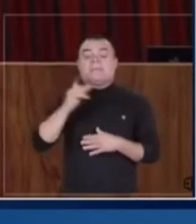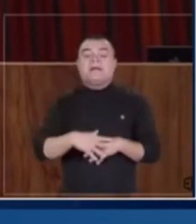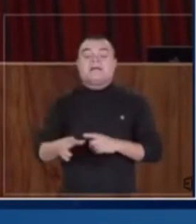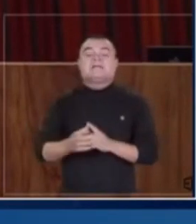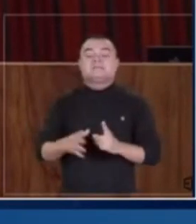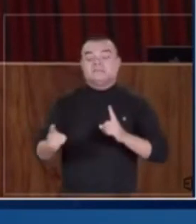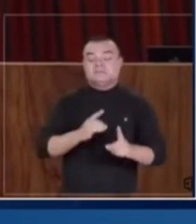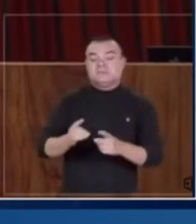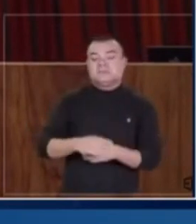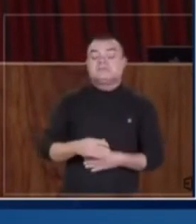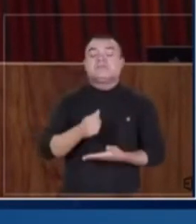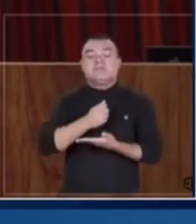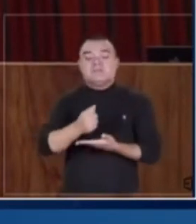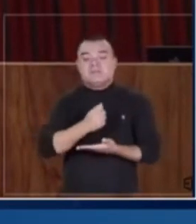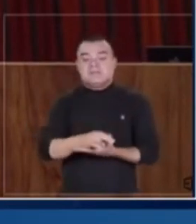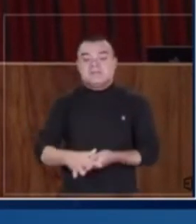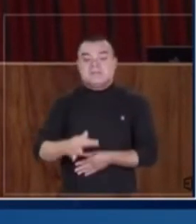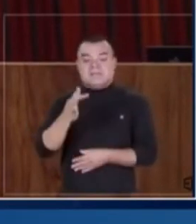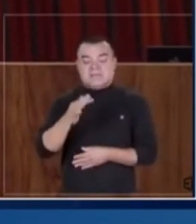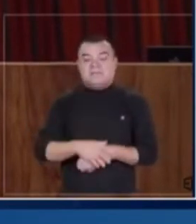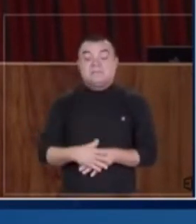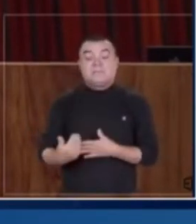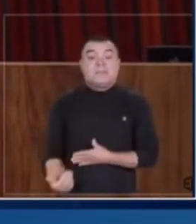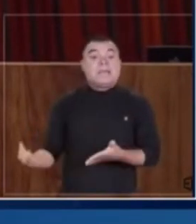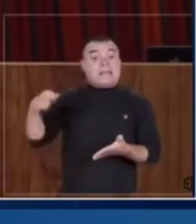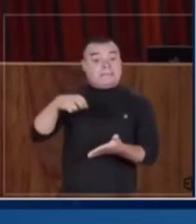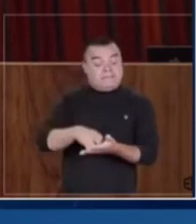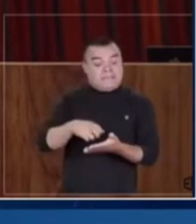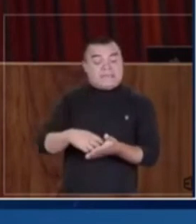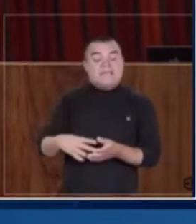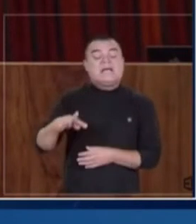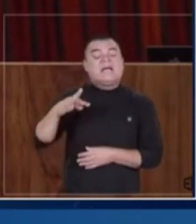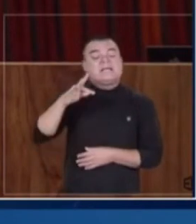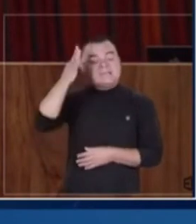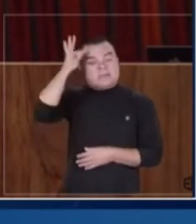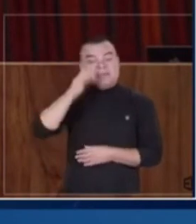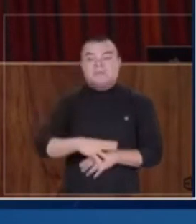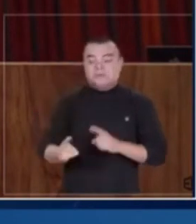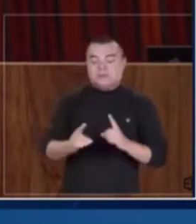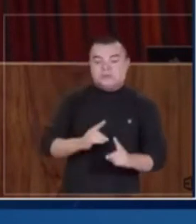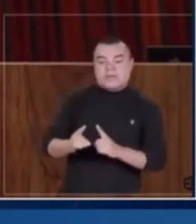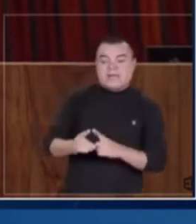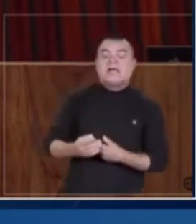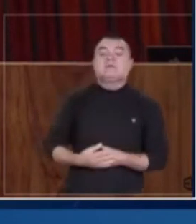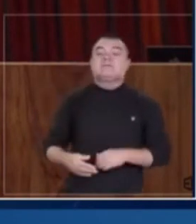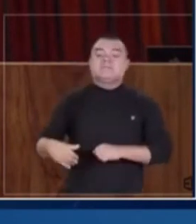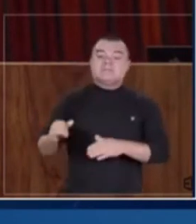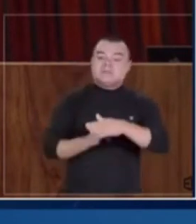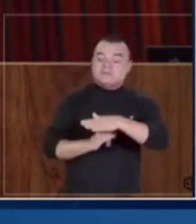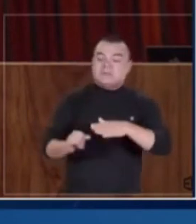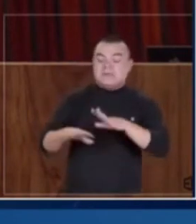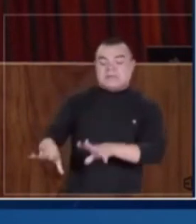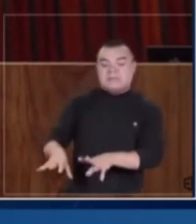em discussão. Tá aí, a gente está vendo agora o Benedito Gonçalves, o corregedor eleitoral e relator do caso, lendo o relatório. Em seguida, é um relatório de